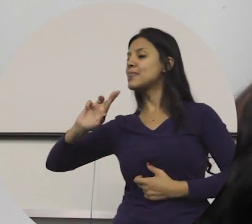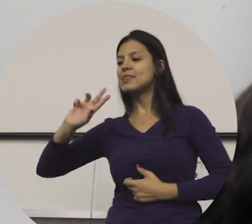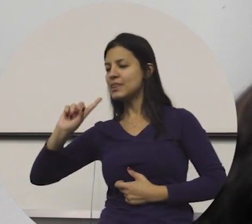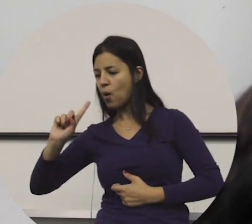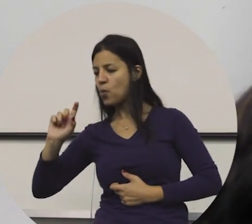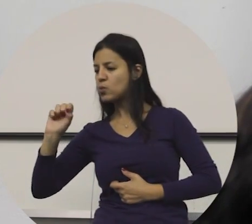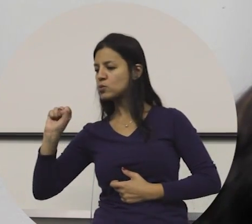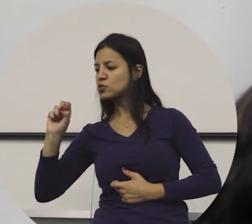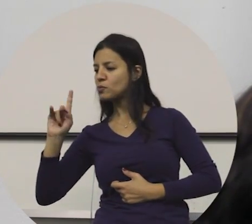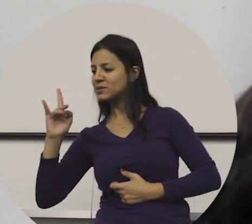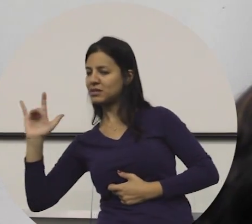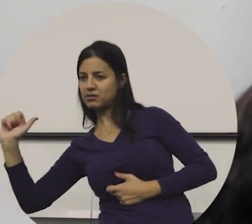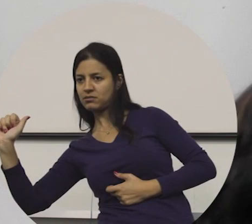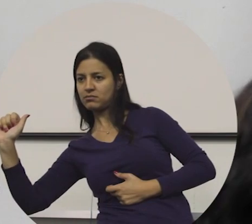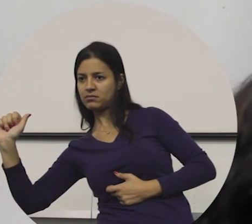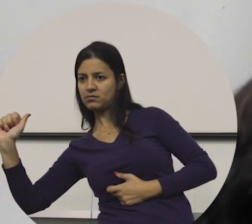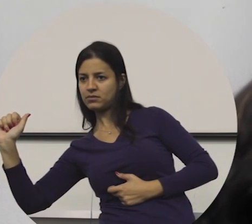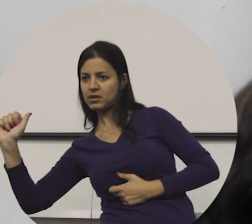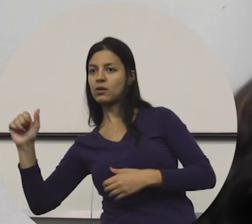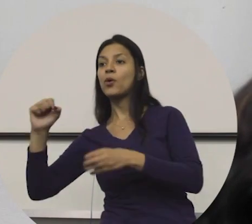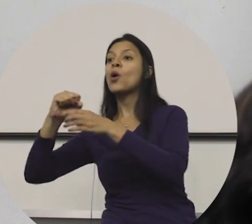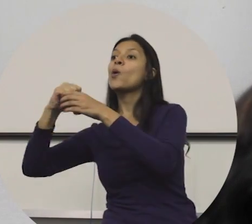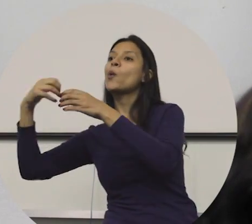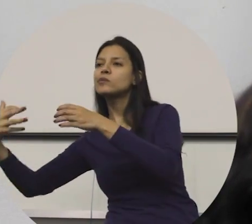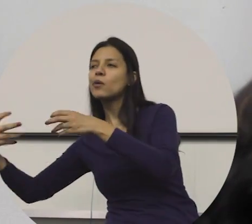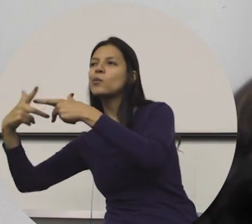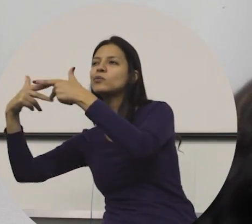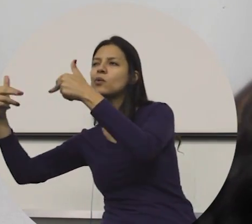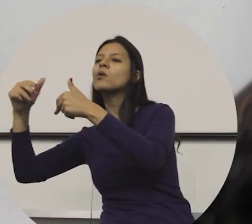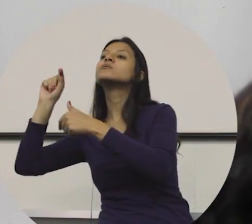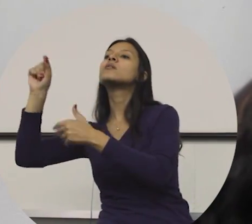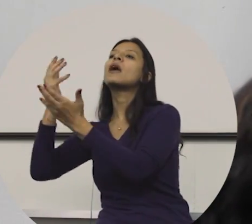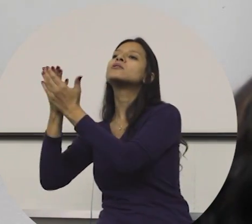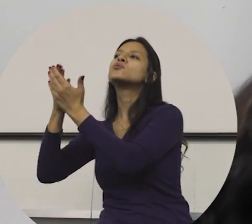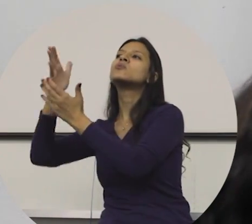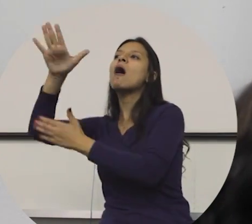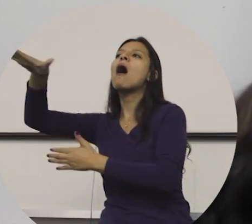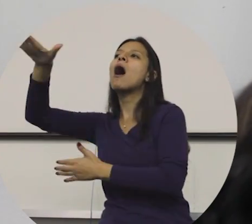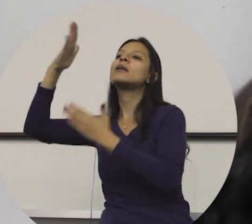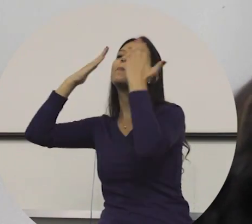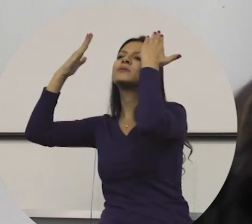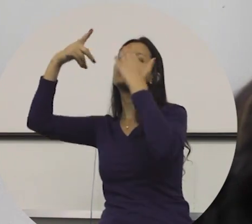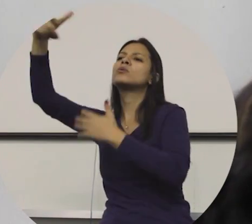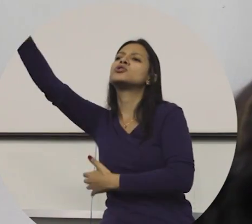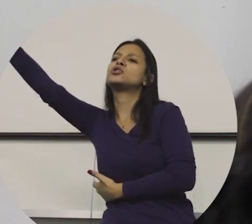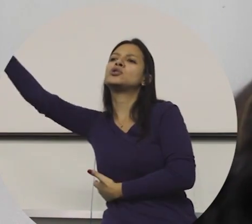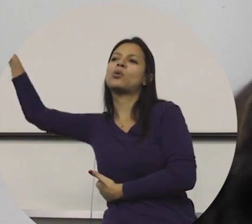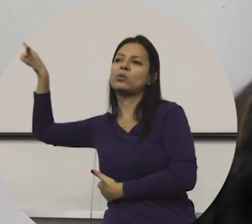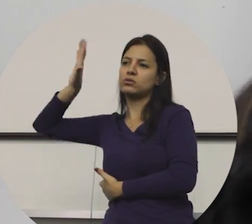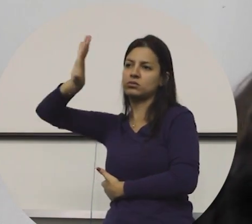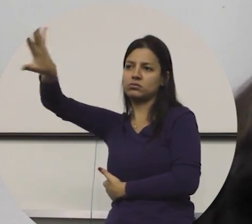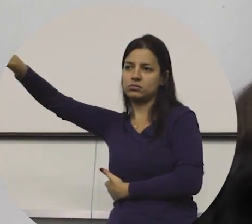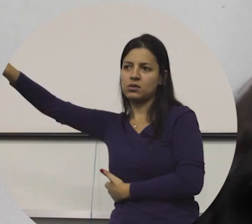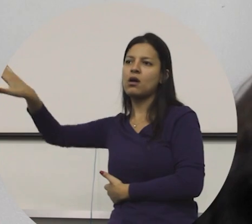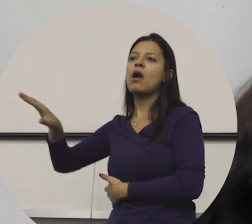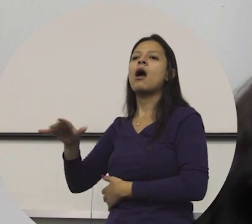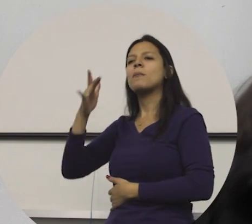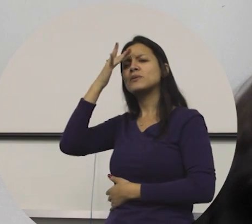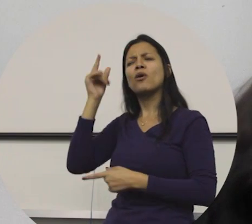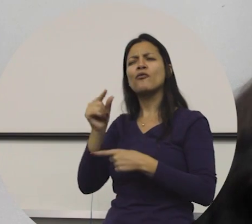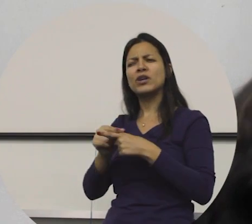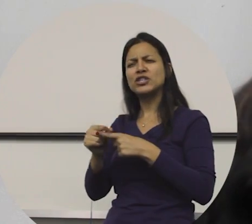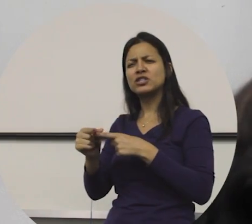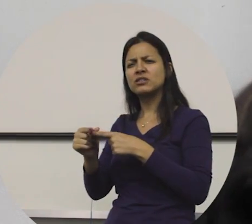conteúdo seria estudo da psicologia e de outras áreas. Aí o pessoal da fonética quer me matar. E